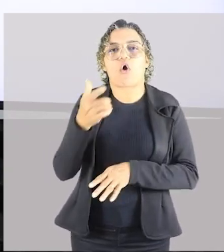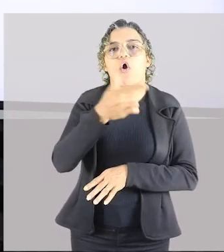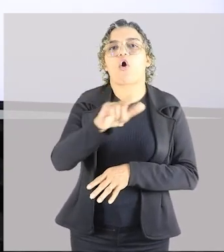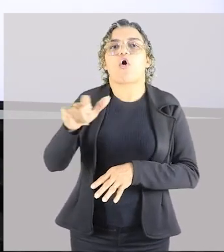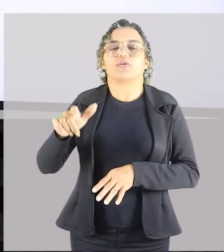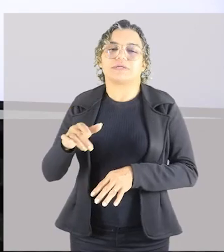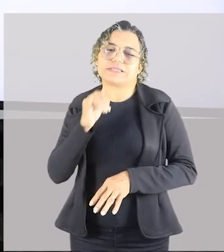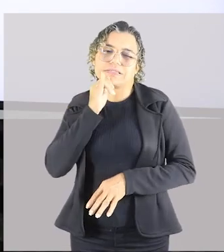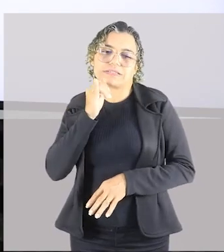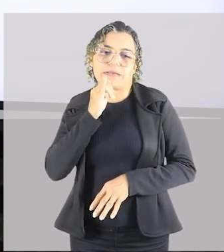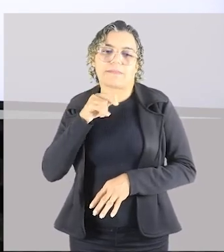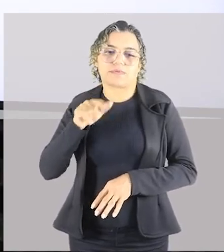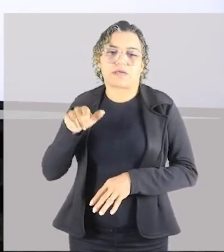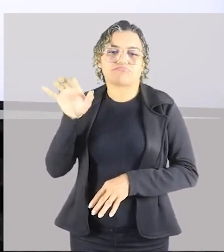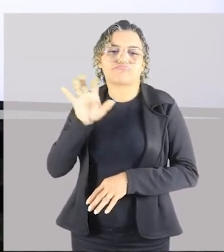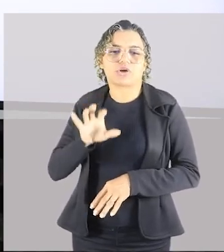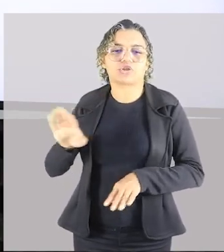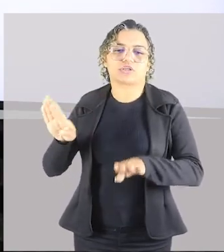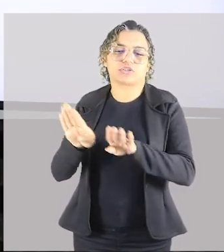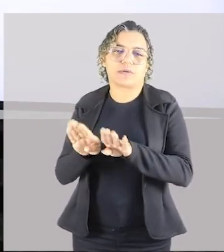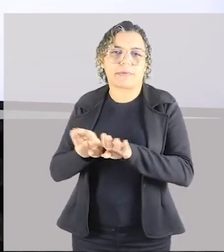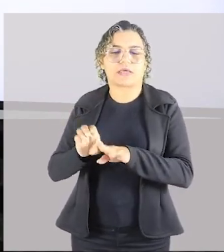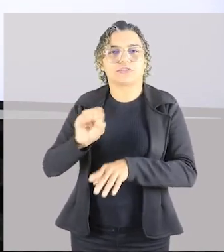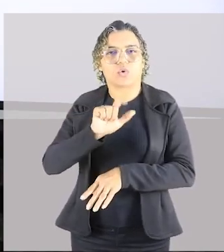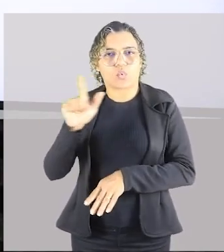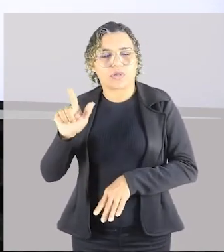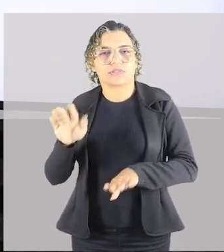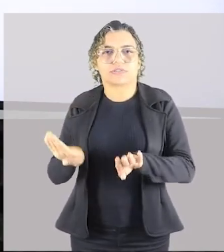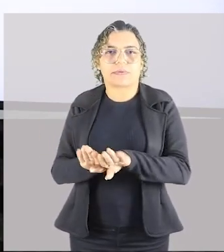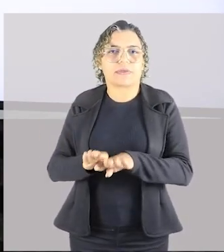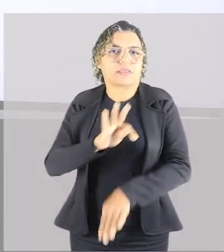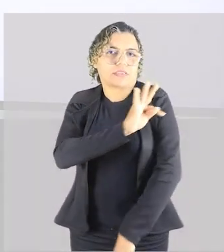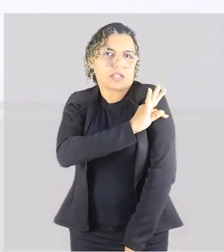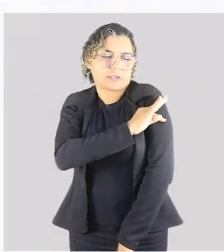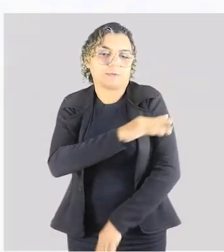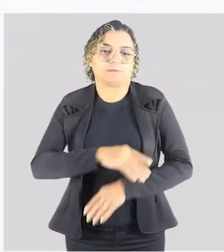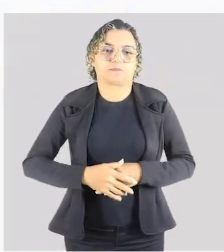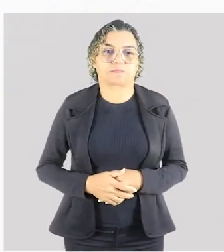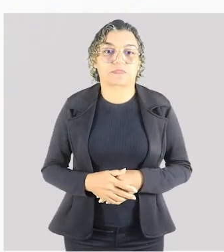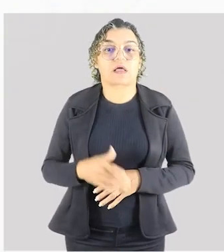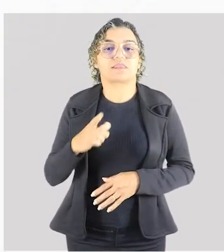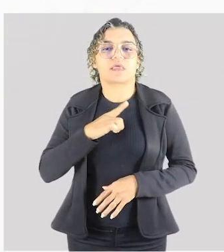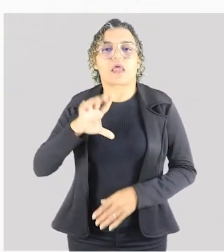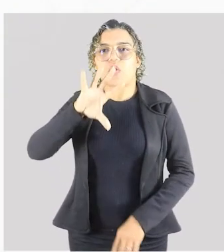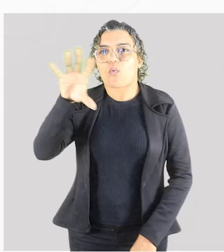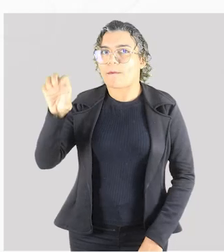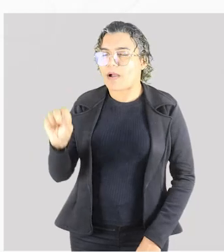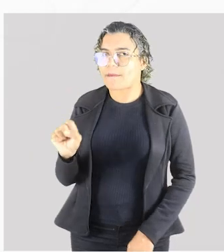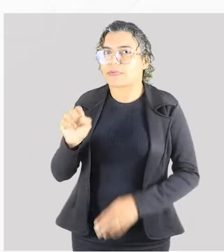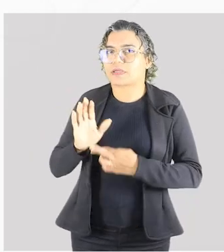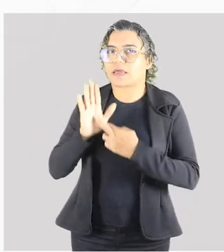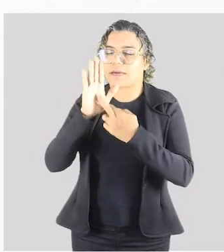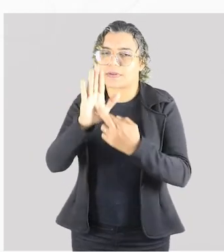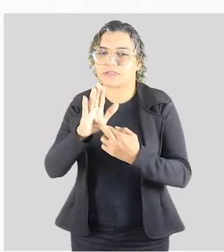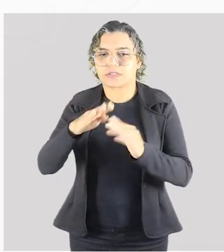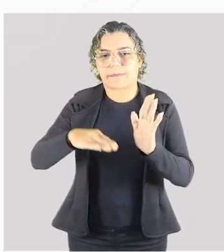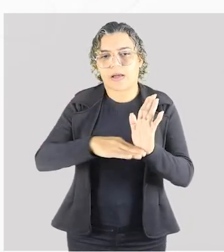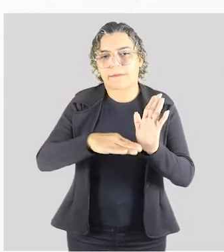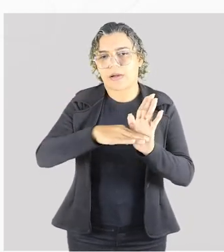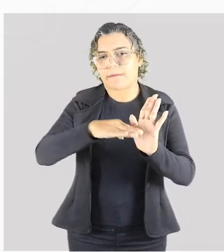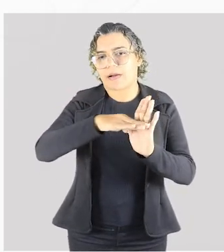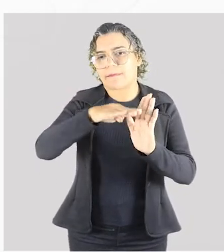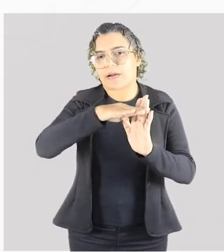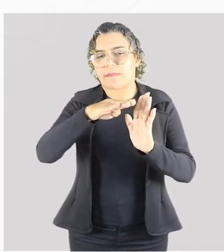por exemplo, São Luís, Teresina, tá certo? São cidades importantes. E aqui um mapa, tá? Que representa a nossa hierarquia urbana e